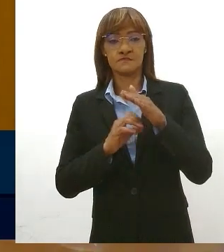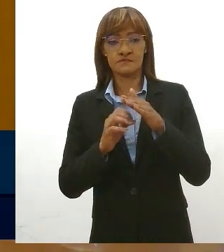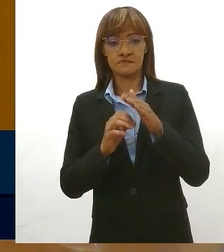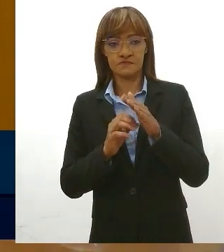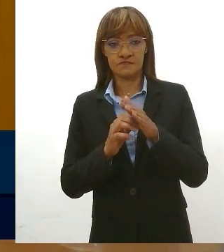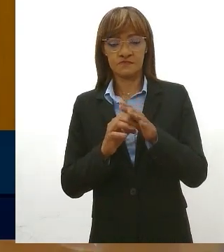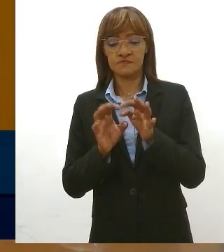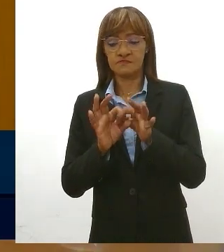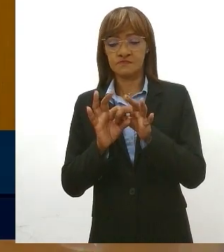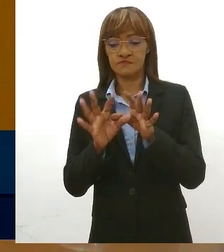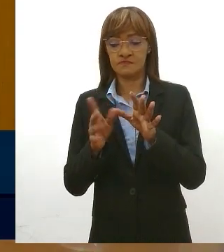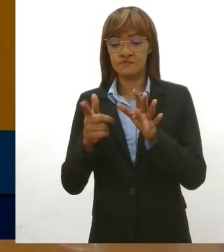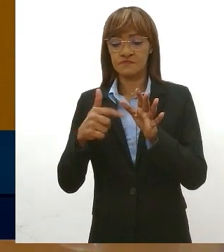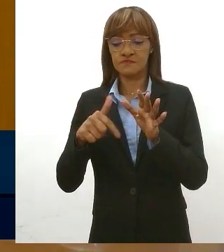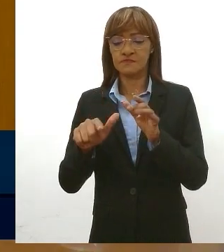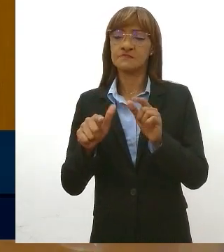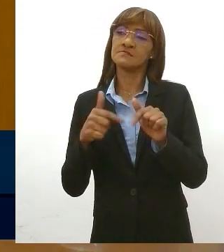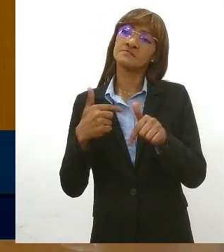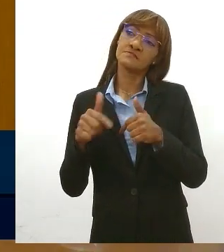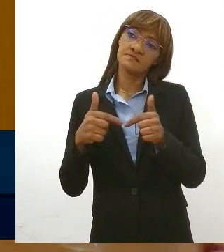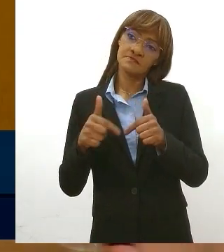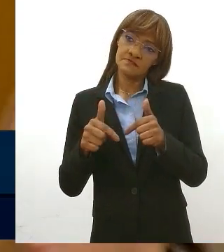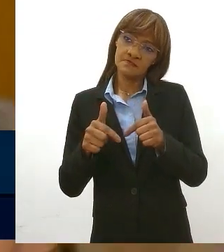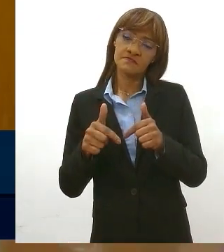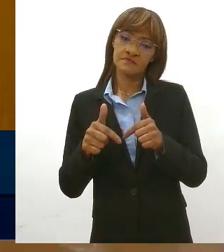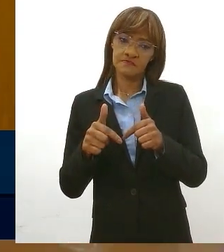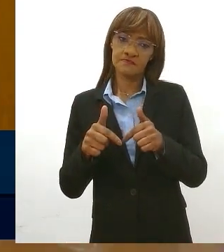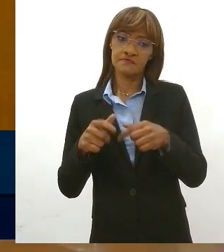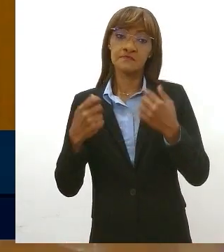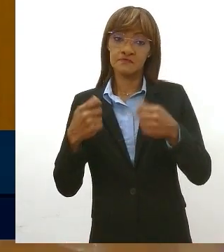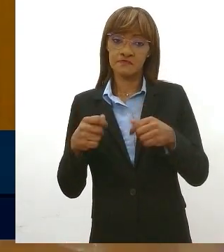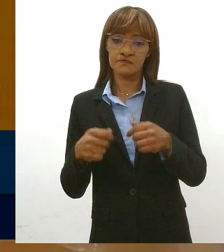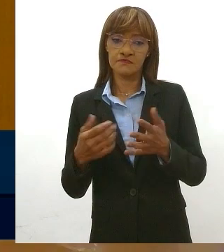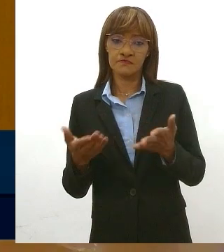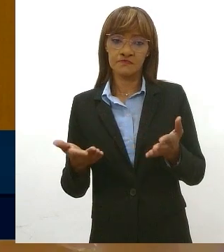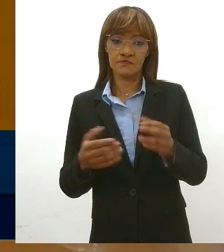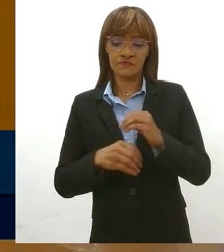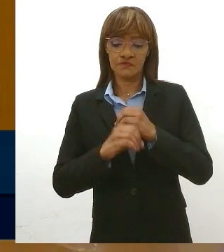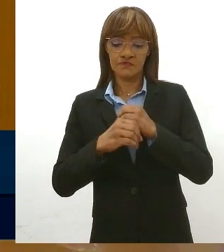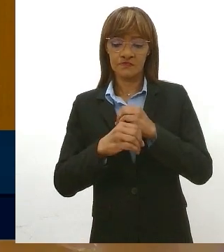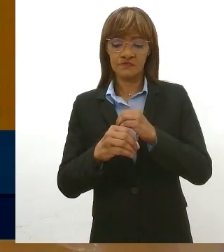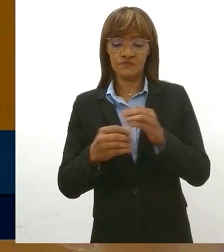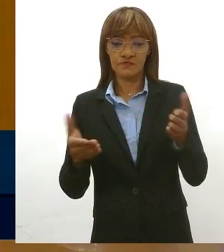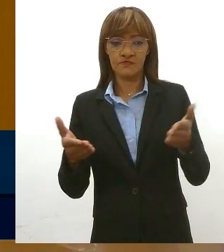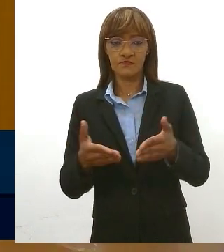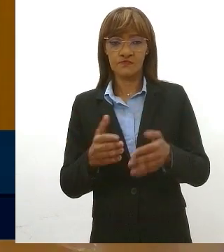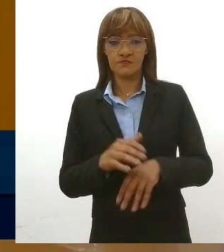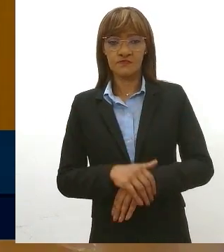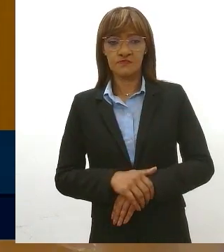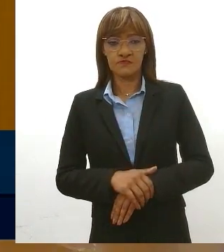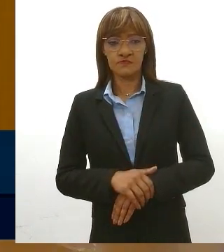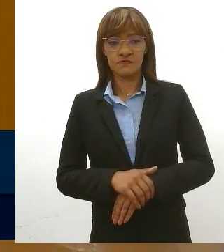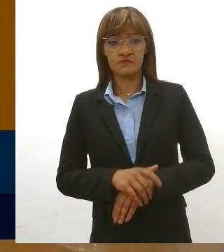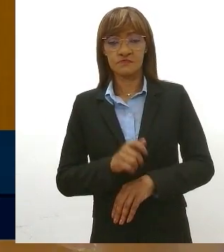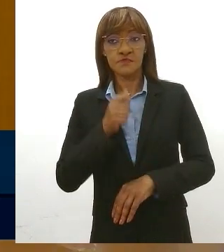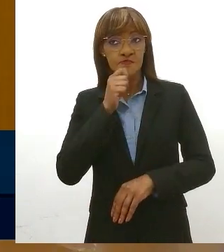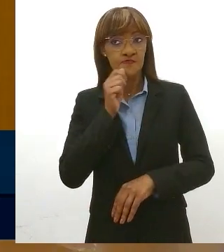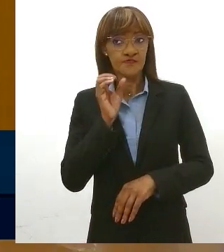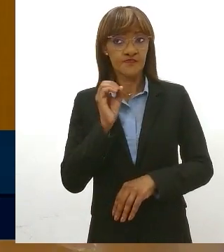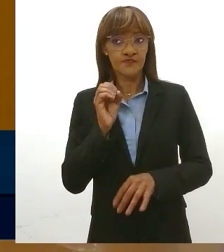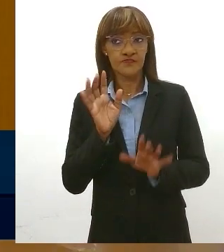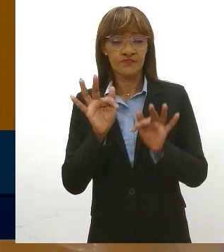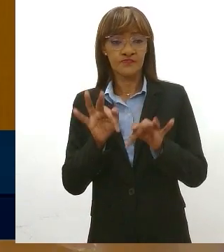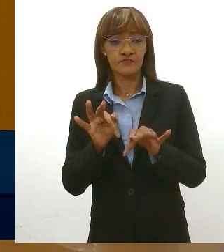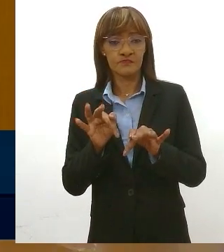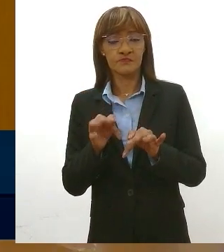que, como Ribeirão depende muito de poço artesiano, que hoje, do jeito que está, se essa adutora não for finalizada, todos os anos nós vamos ter problema de falta de água